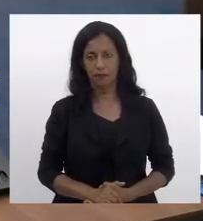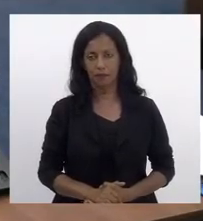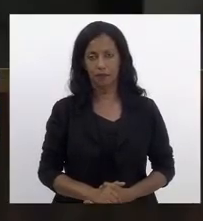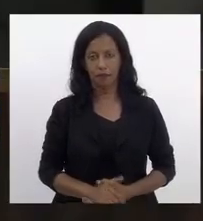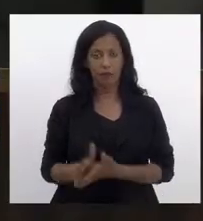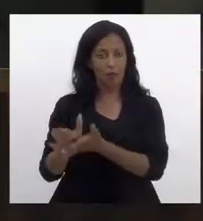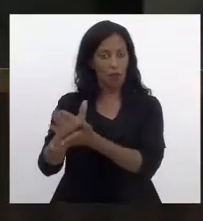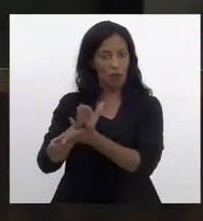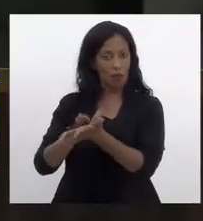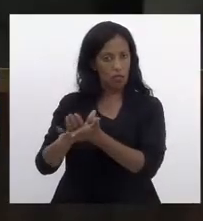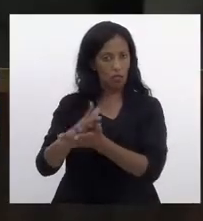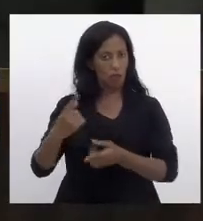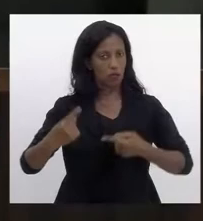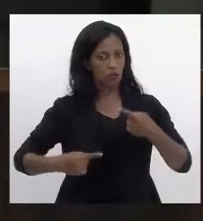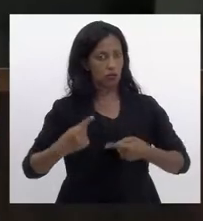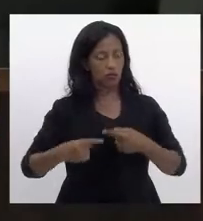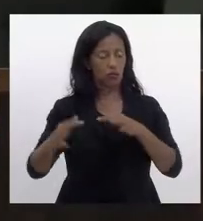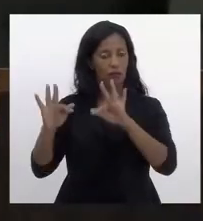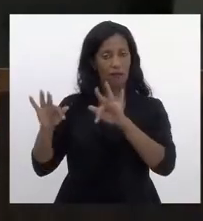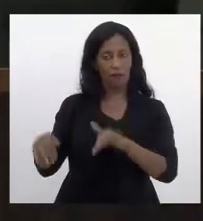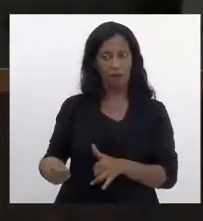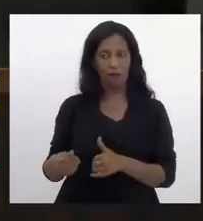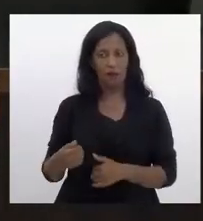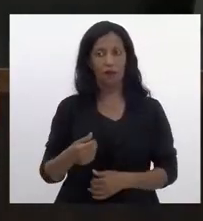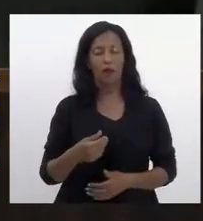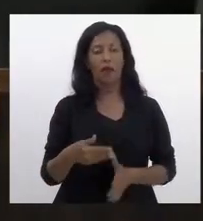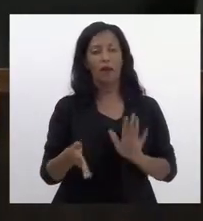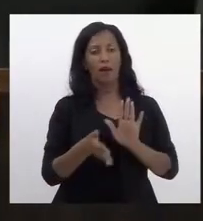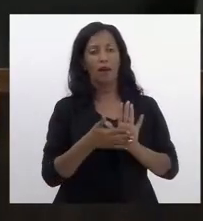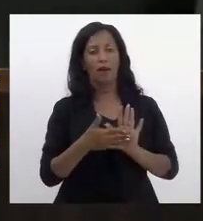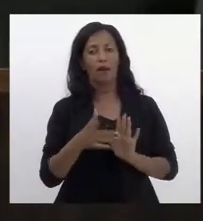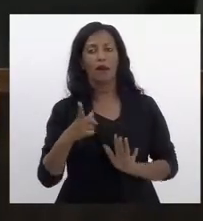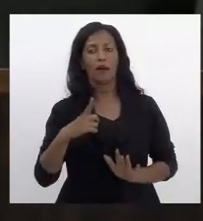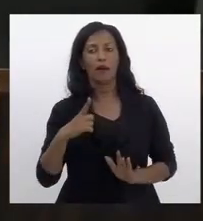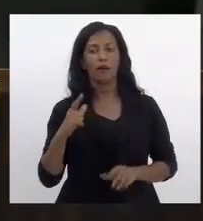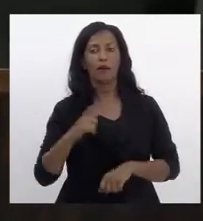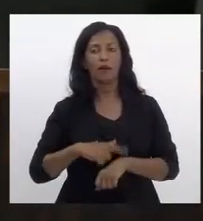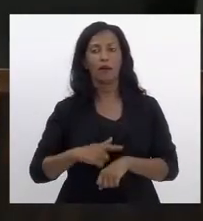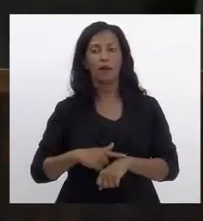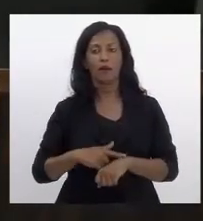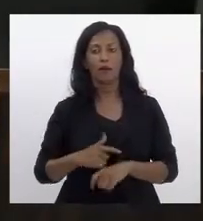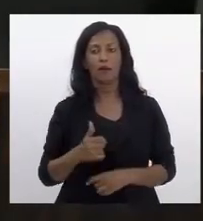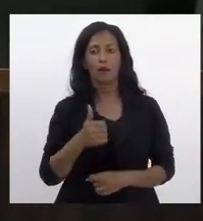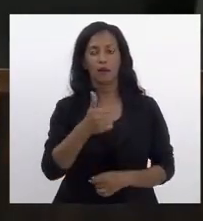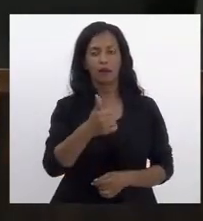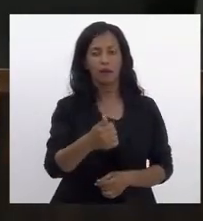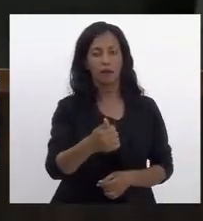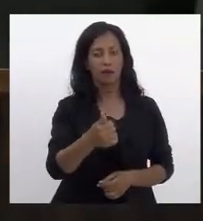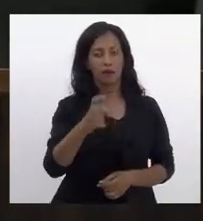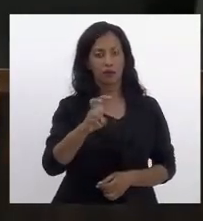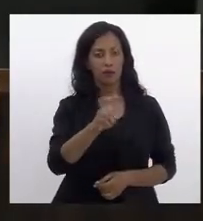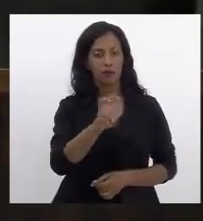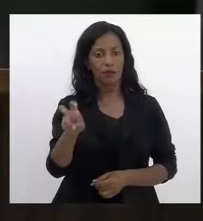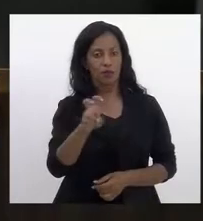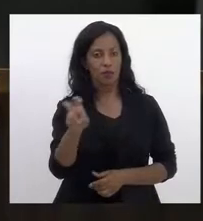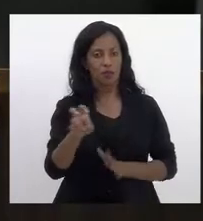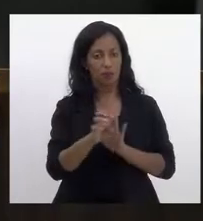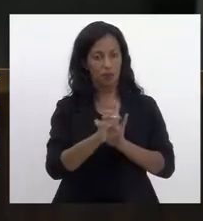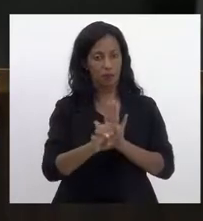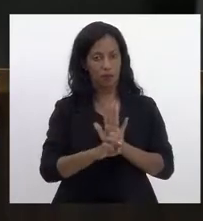Não havendo quem queira discutir, encerrada a discussão, a presente proposta recebeu até o momento 155